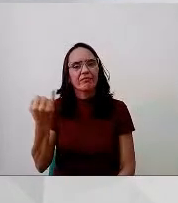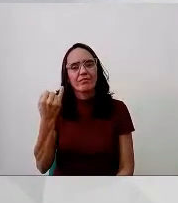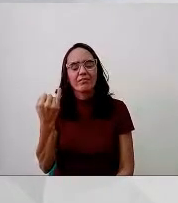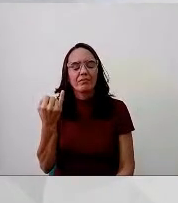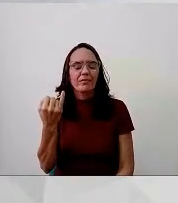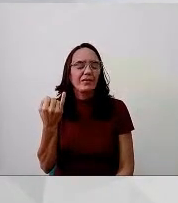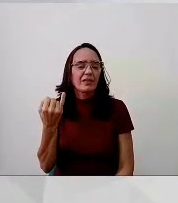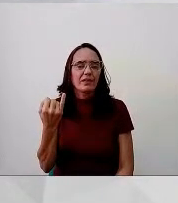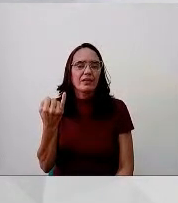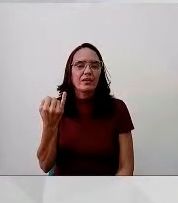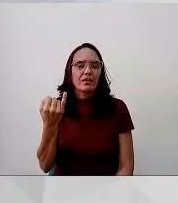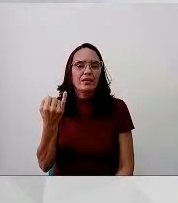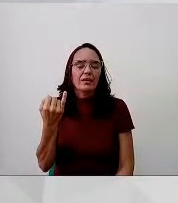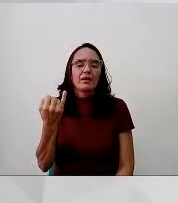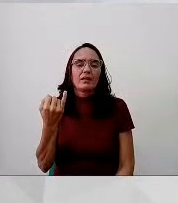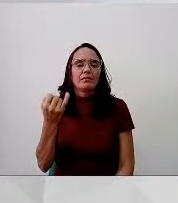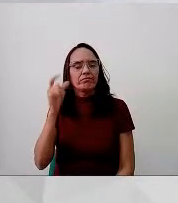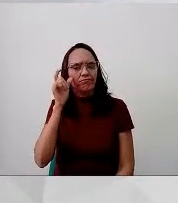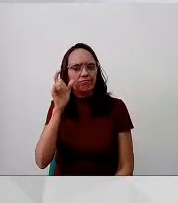fazer